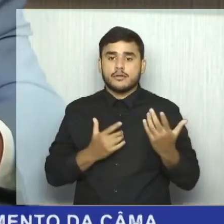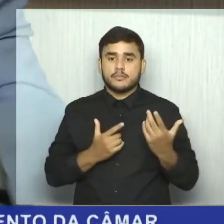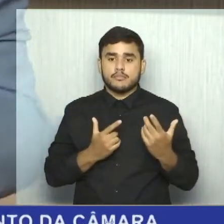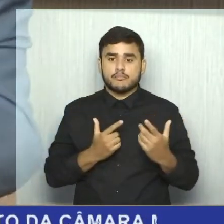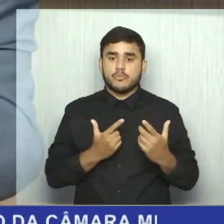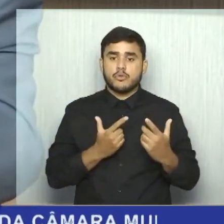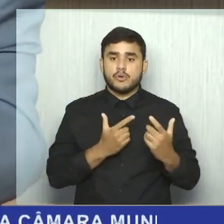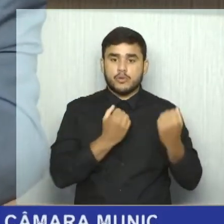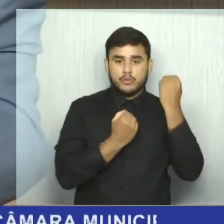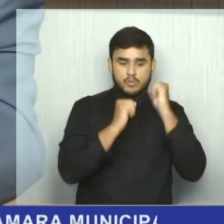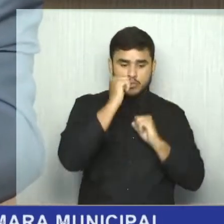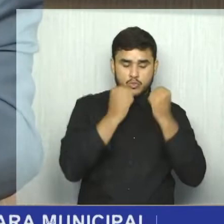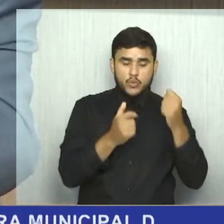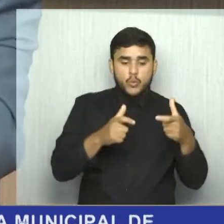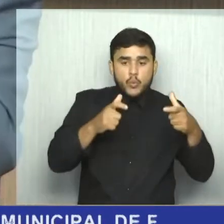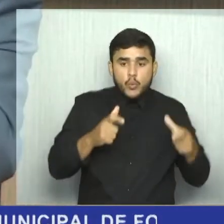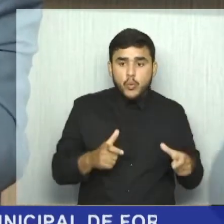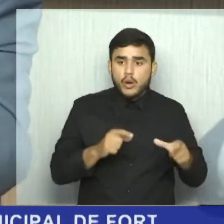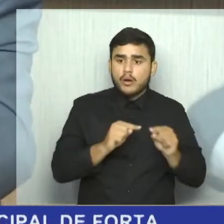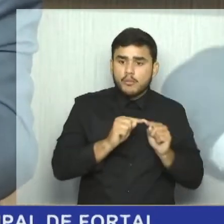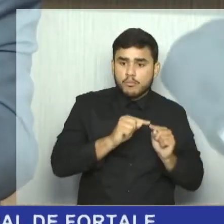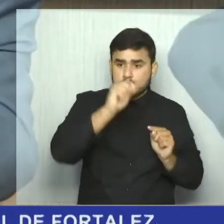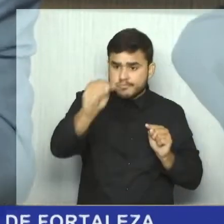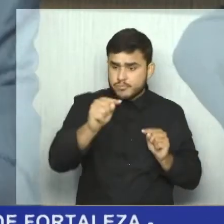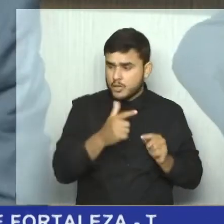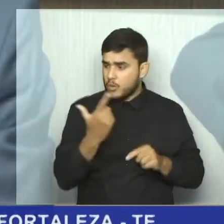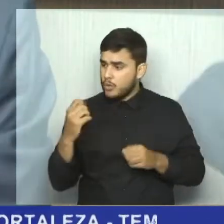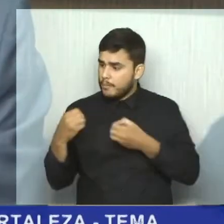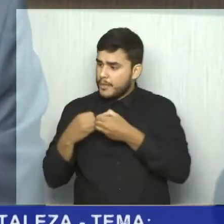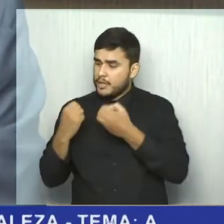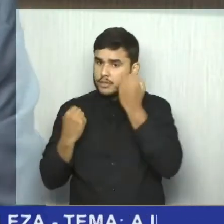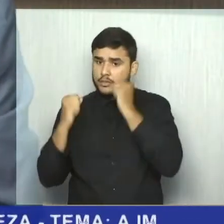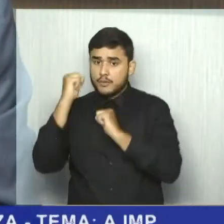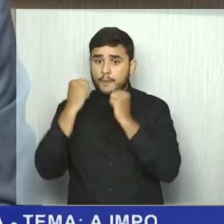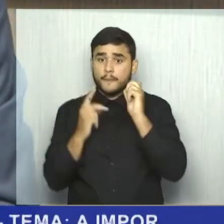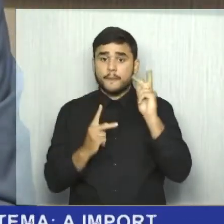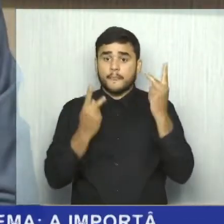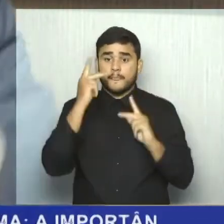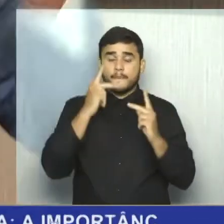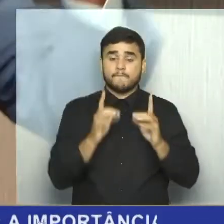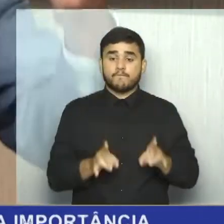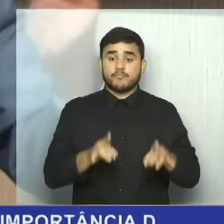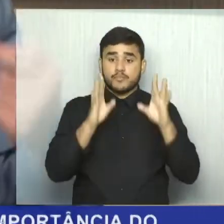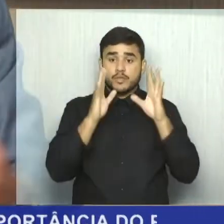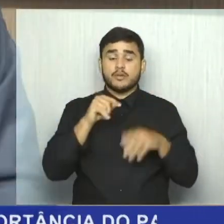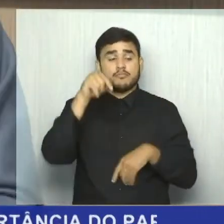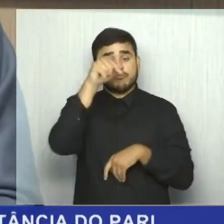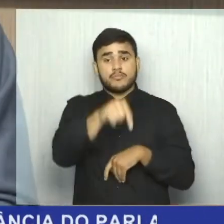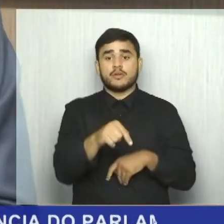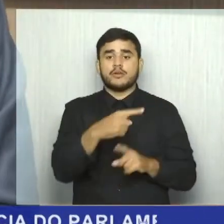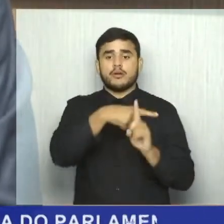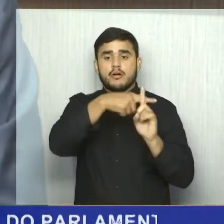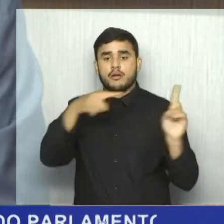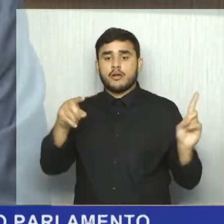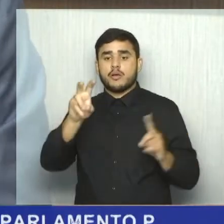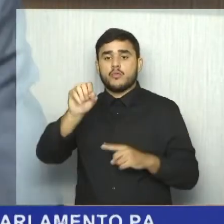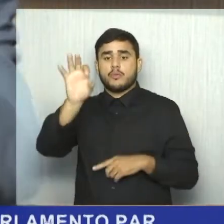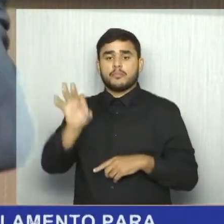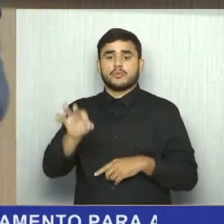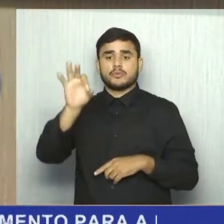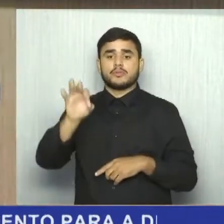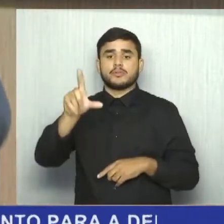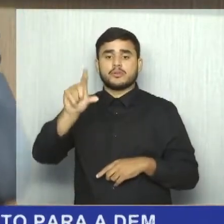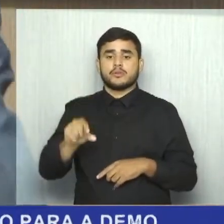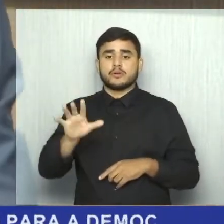refinarias no mesmo espaço logístico. Resultado, a Petrobras vendeu a Landulfo Alves também por menos da metade do preço, e